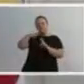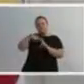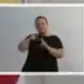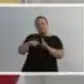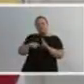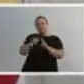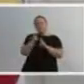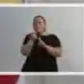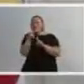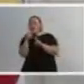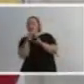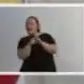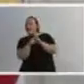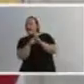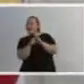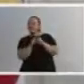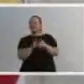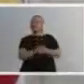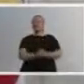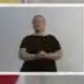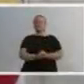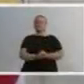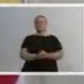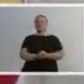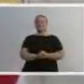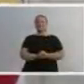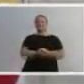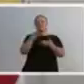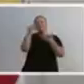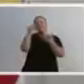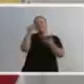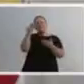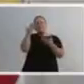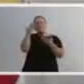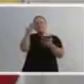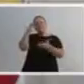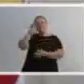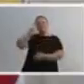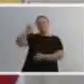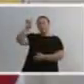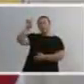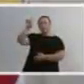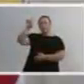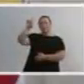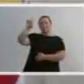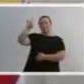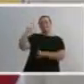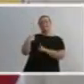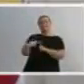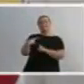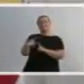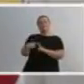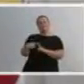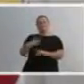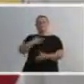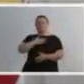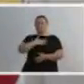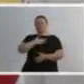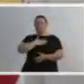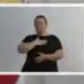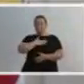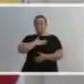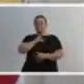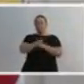dias na câmara eu tenho que agradecer muito a deus por que pra nós pra mim foi